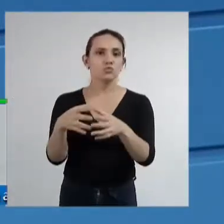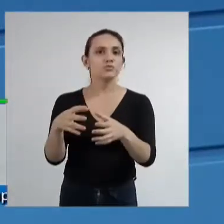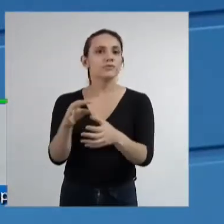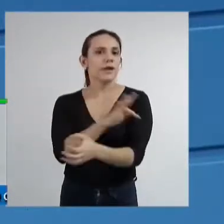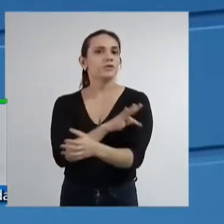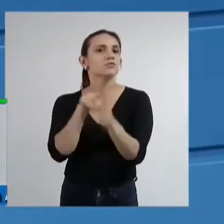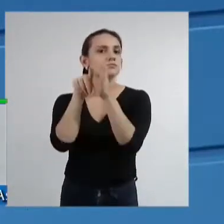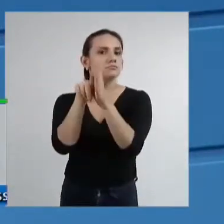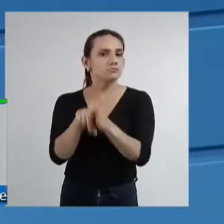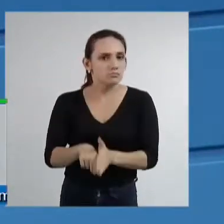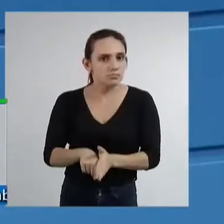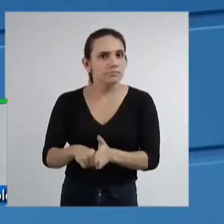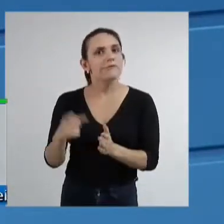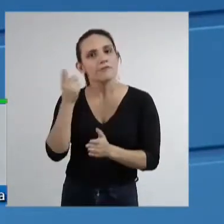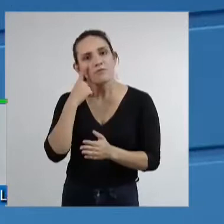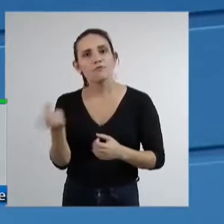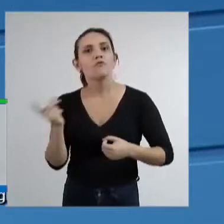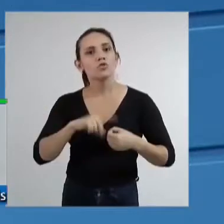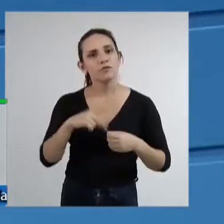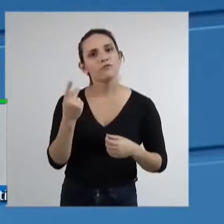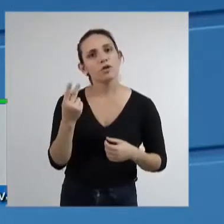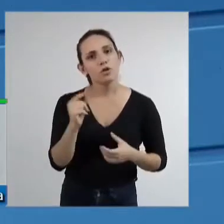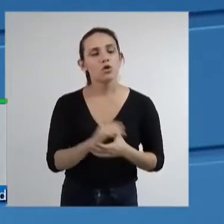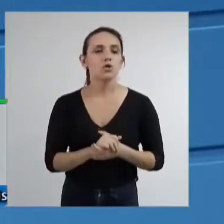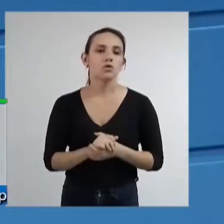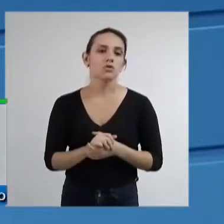povo sul-mato-grossense tivesse um ressarcimento com mais de